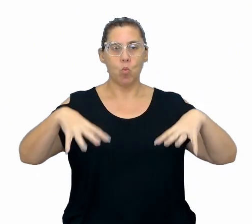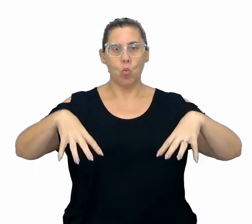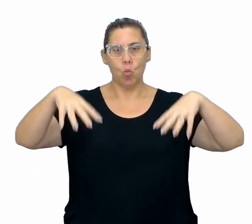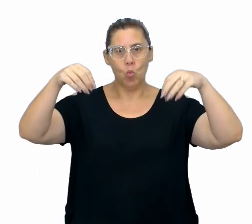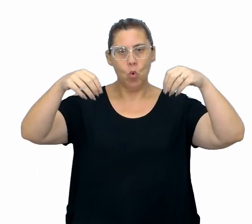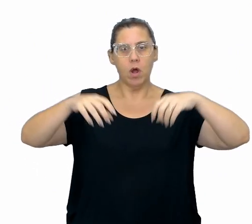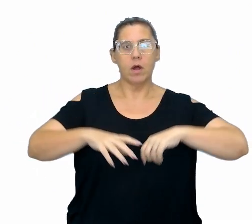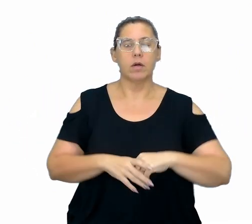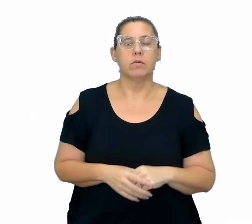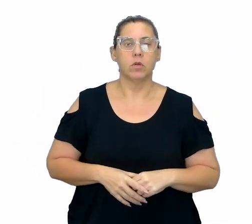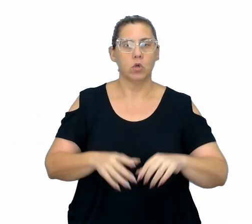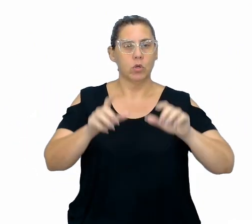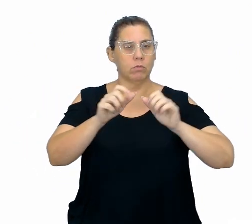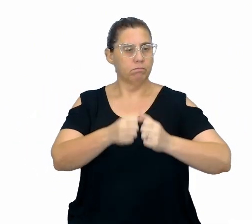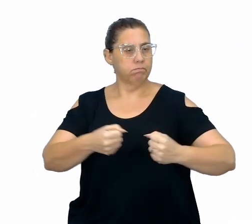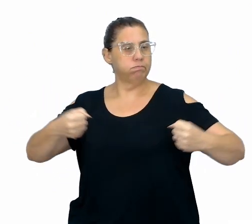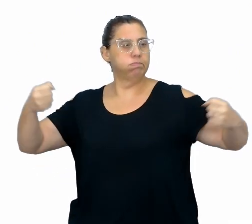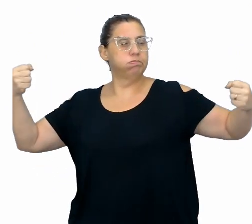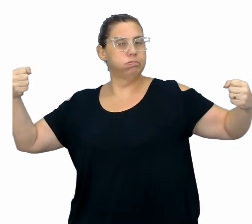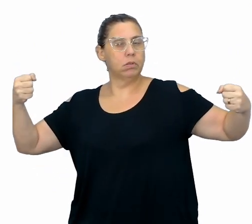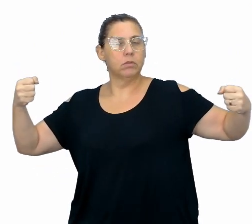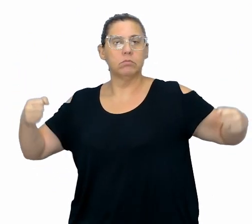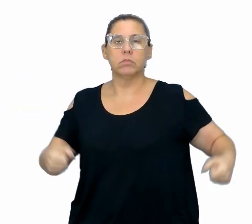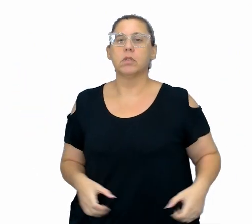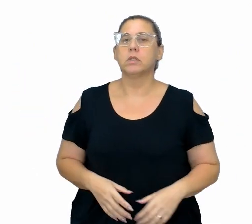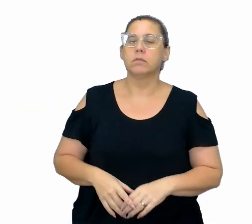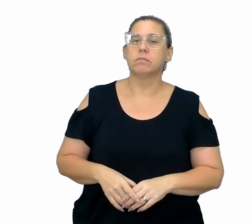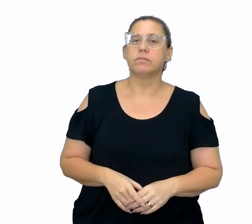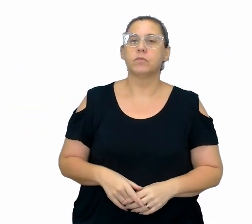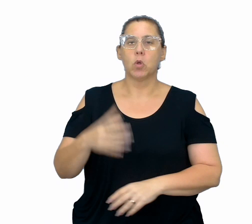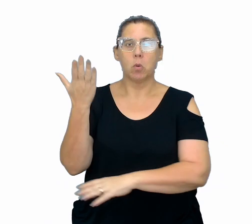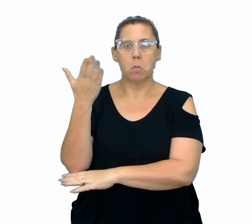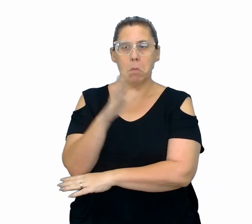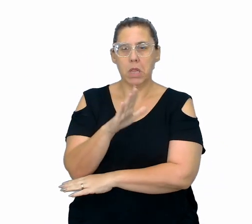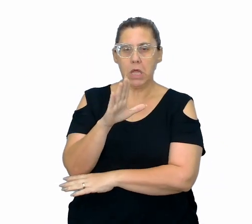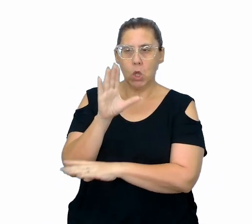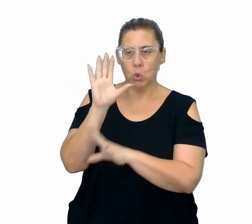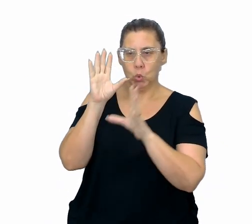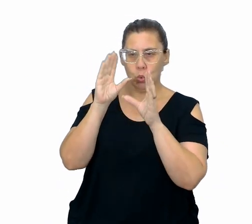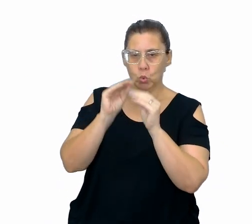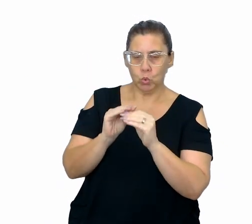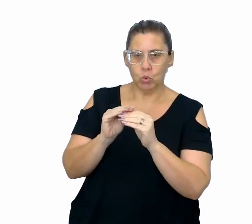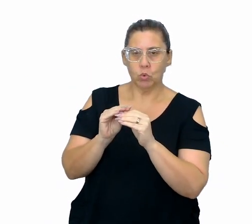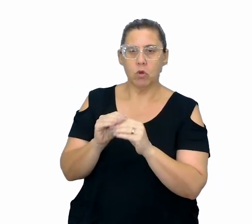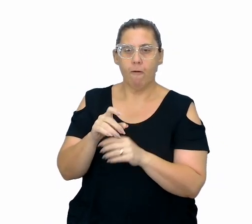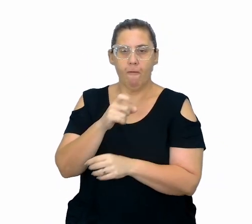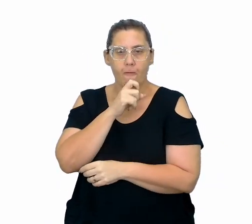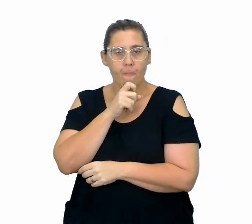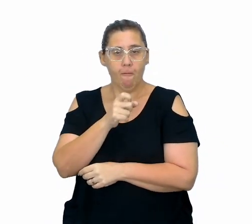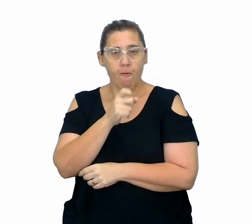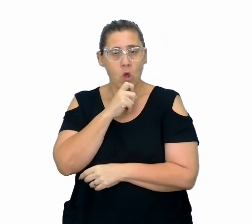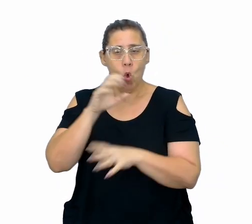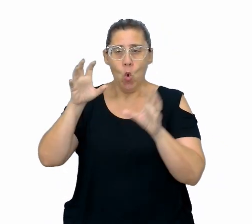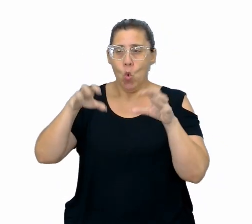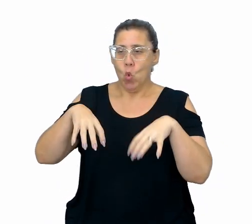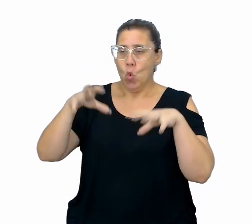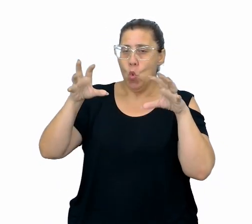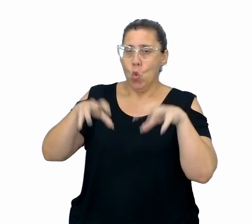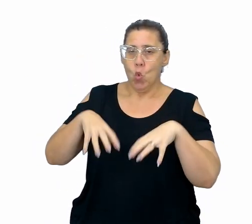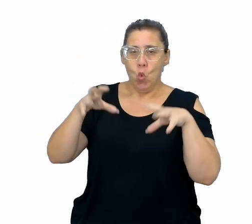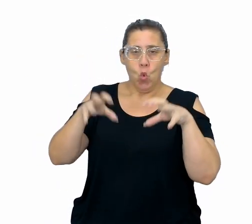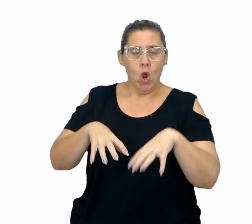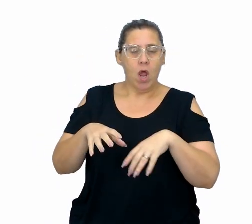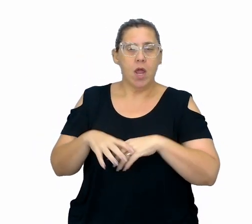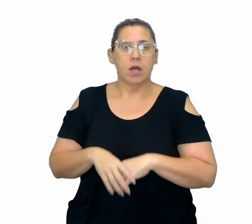Uma grande janela com batentes de ébano, uma madeira escuríssima. Era inverno e nevava muito